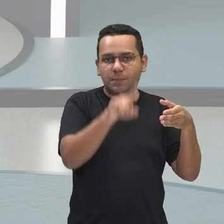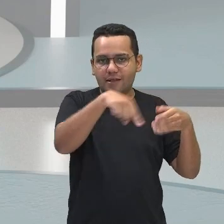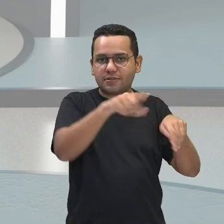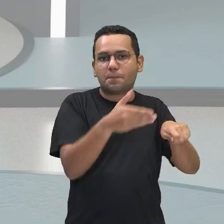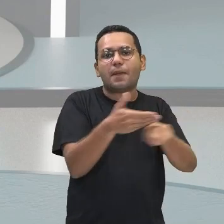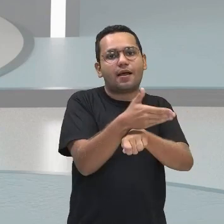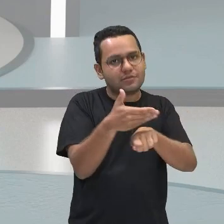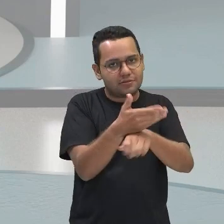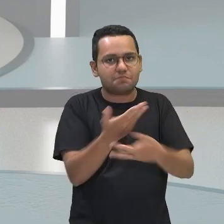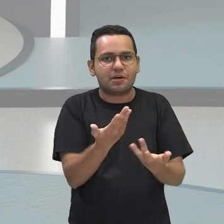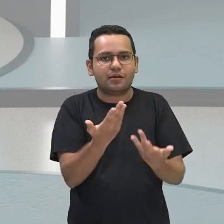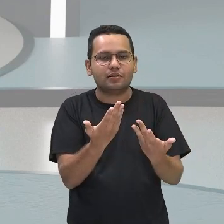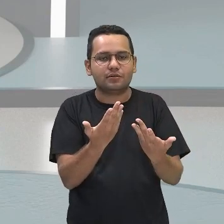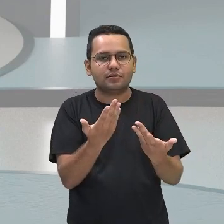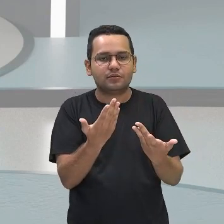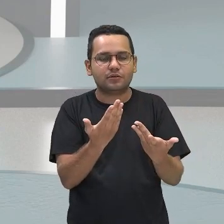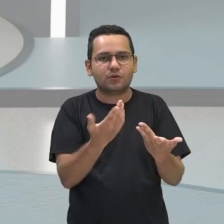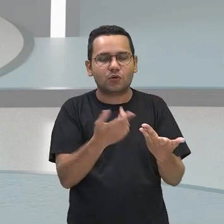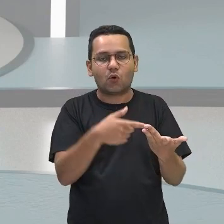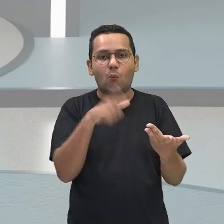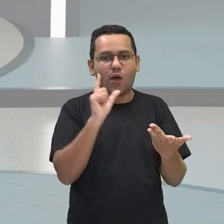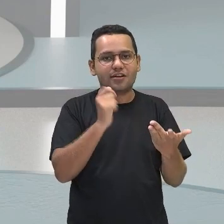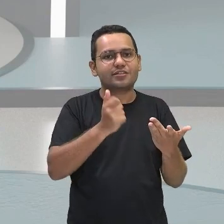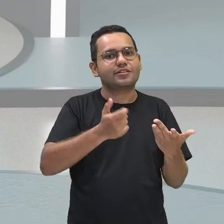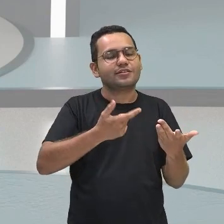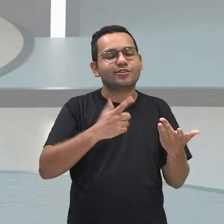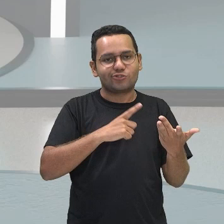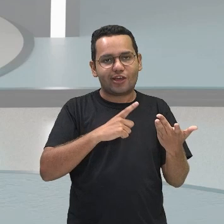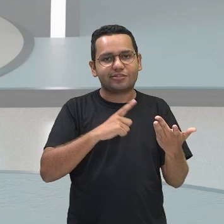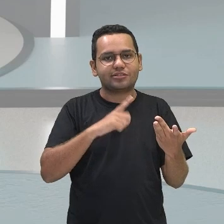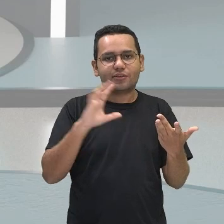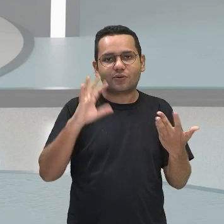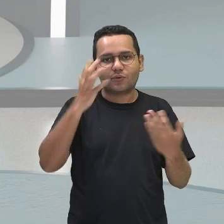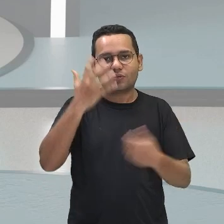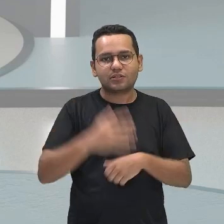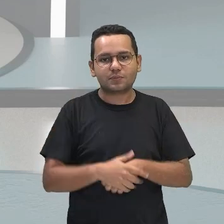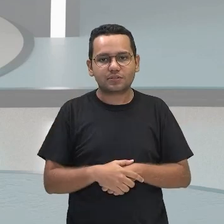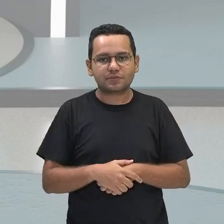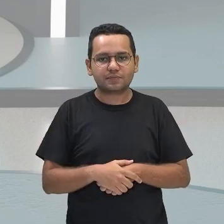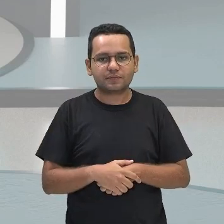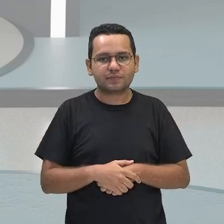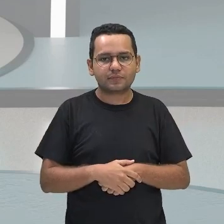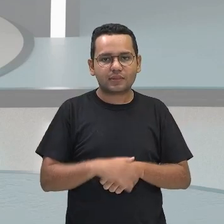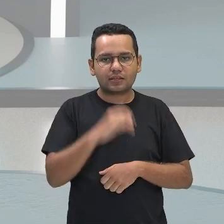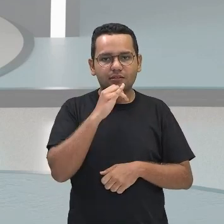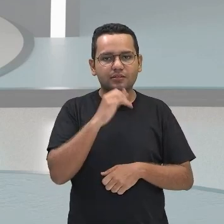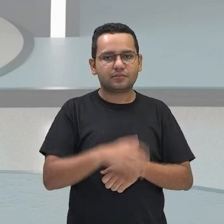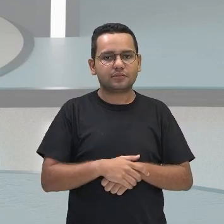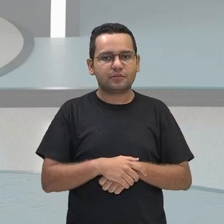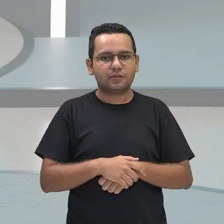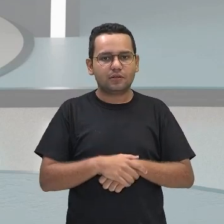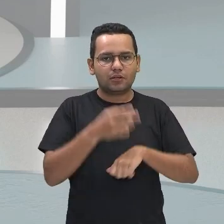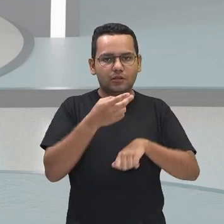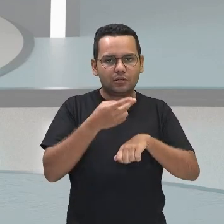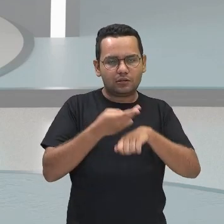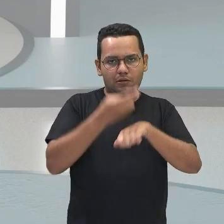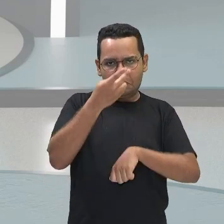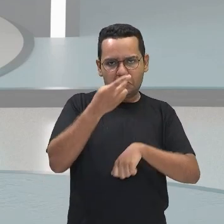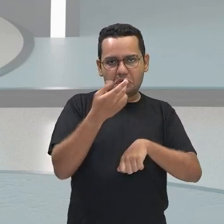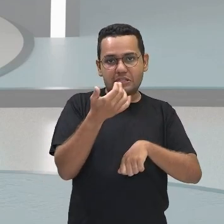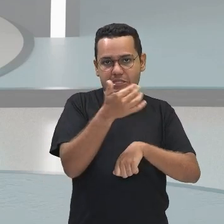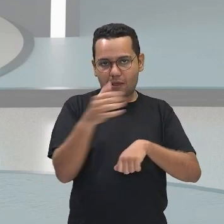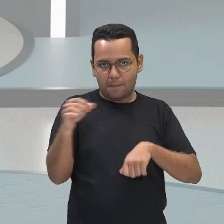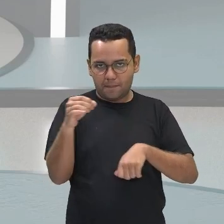já aconteceu aí com alguns medalhistas mundiais de corrida dos 100 metros rasos. Não era normal, aí